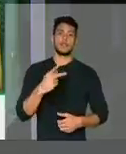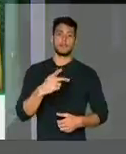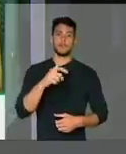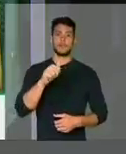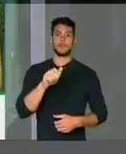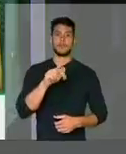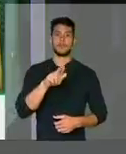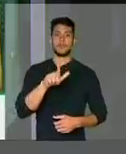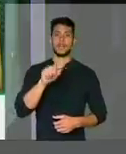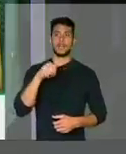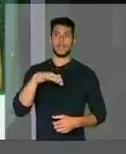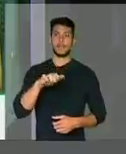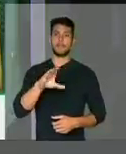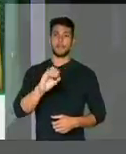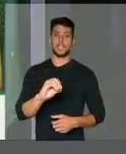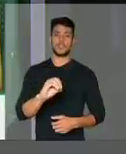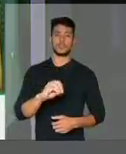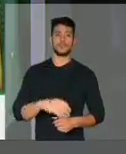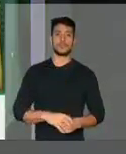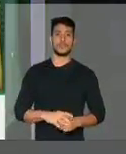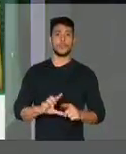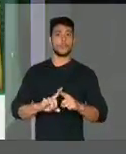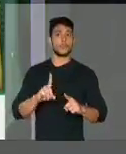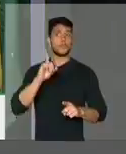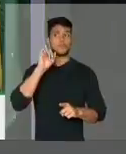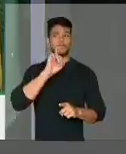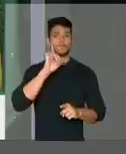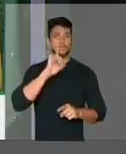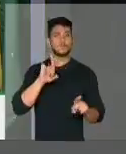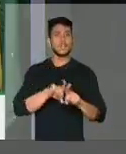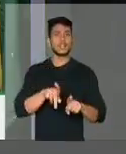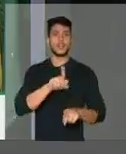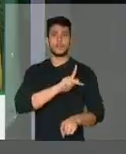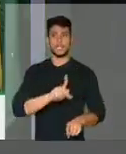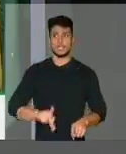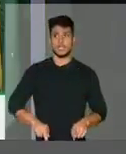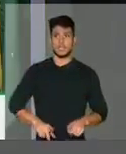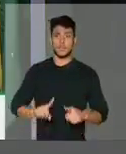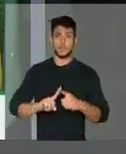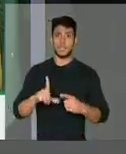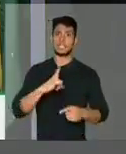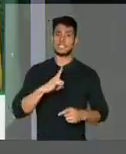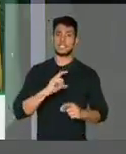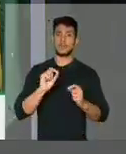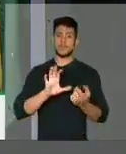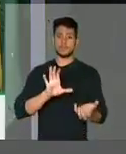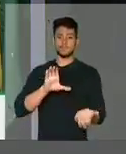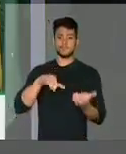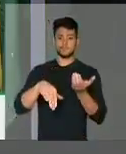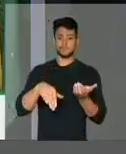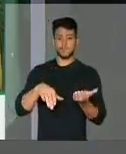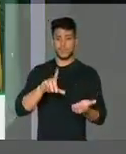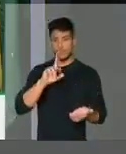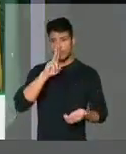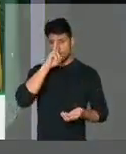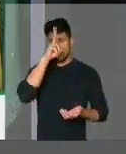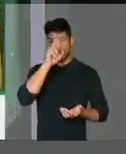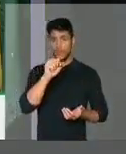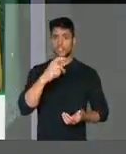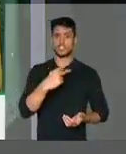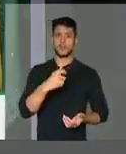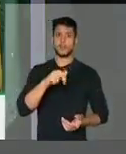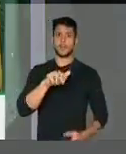monarquia e outros sistemas. Os Estados Unidos é presidencialista, mas tem um parlamento forte e um judiciário forte,